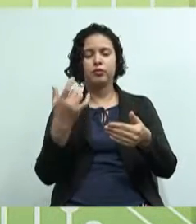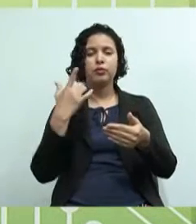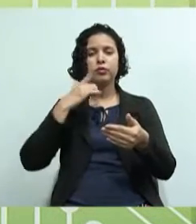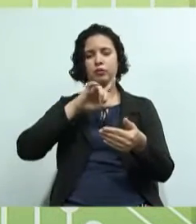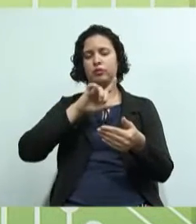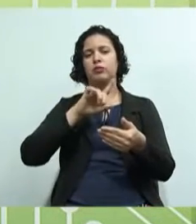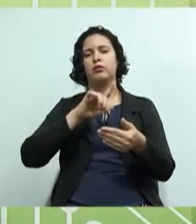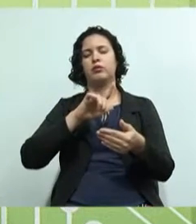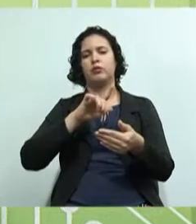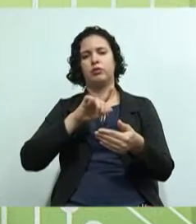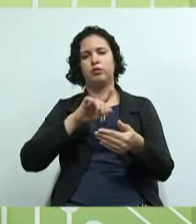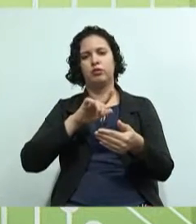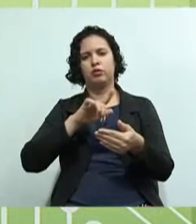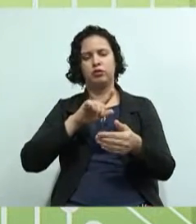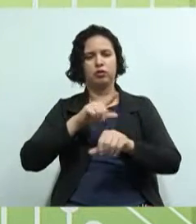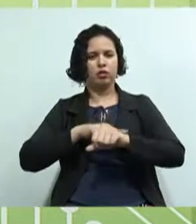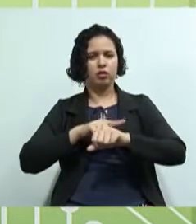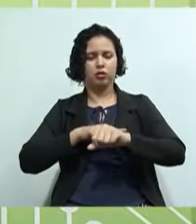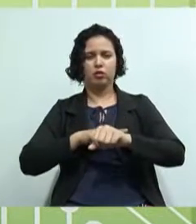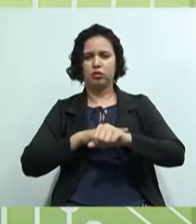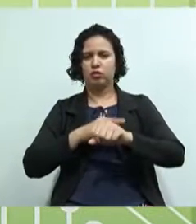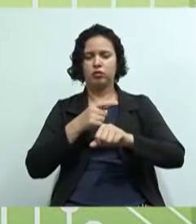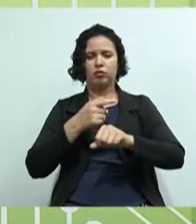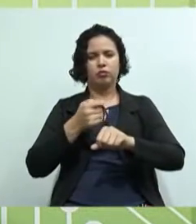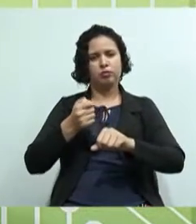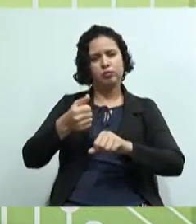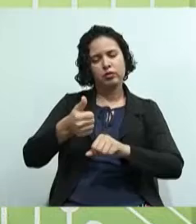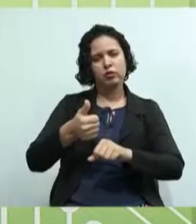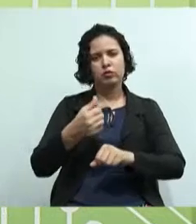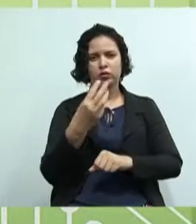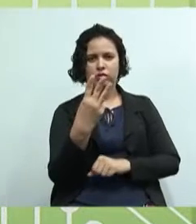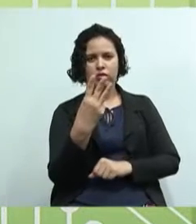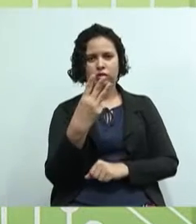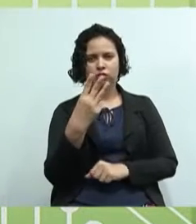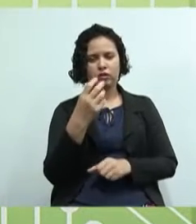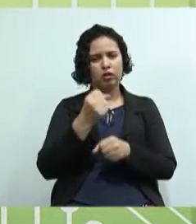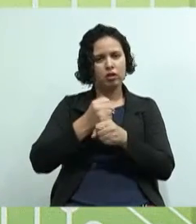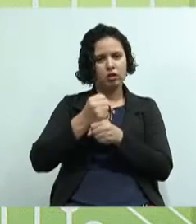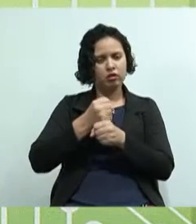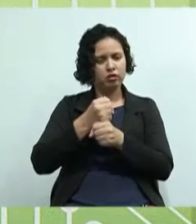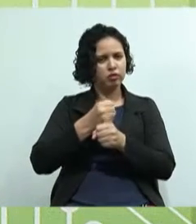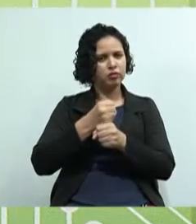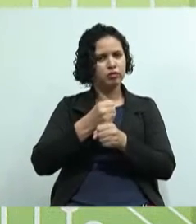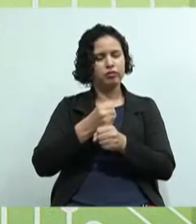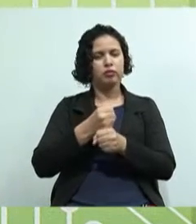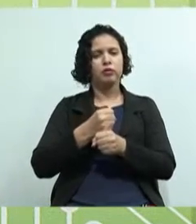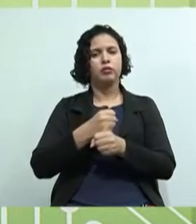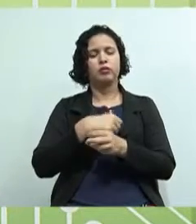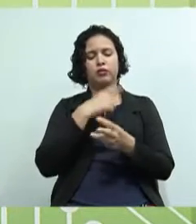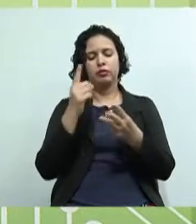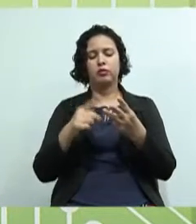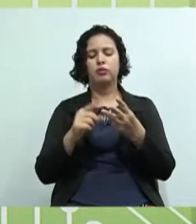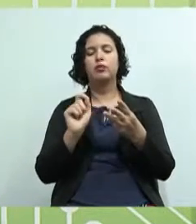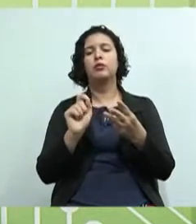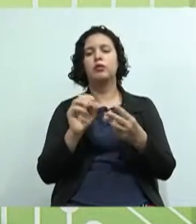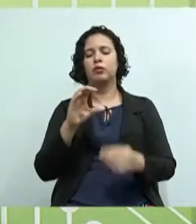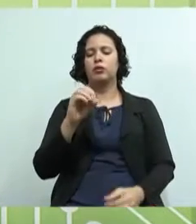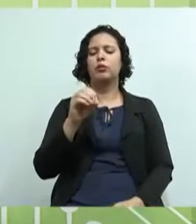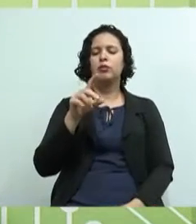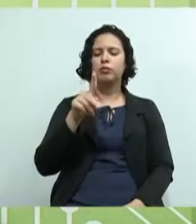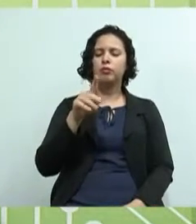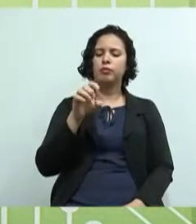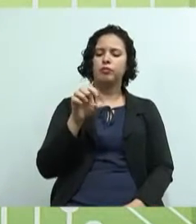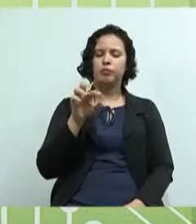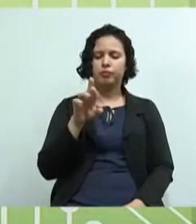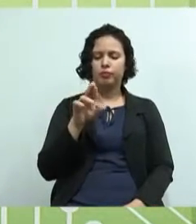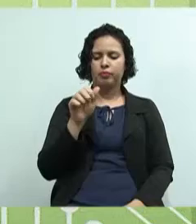consiga atingir aí no prazo menor de 3 anos, tá bom? E o operacional é aquele mais da base, né? É aquele que trata ali, ó,